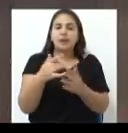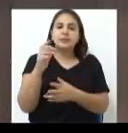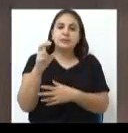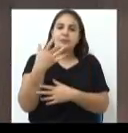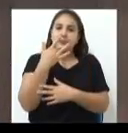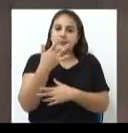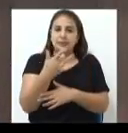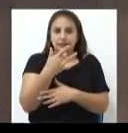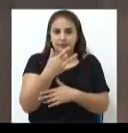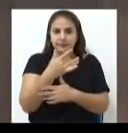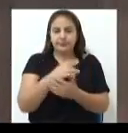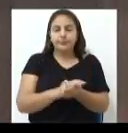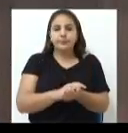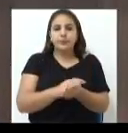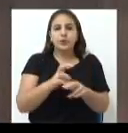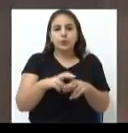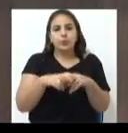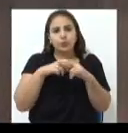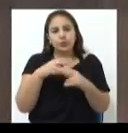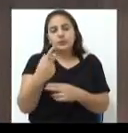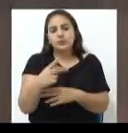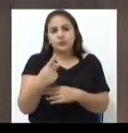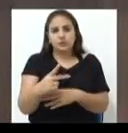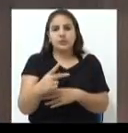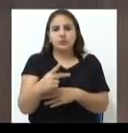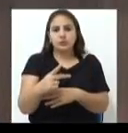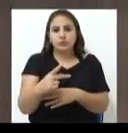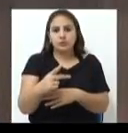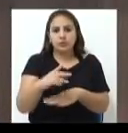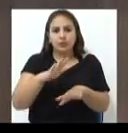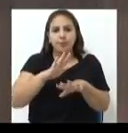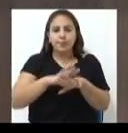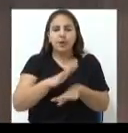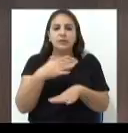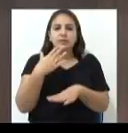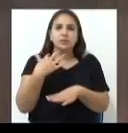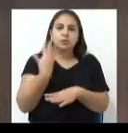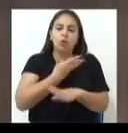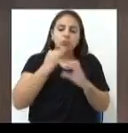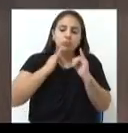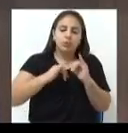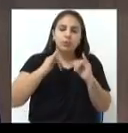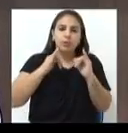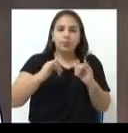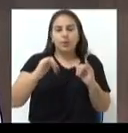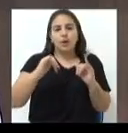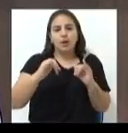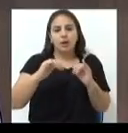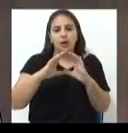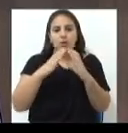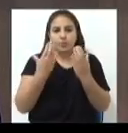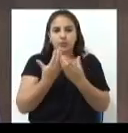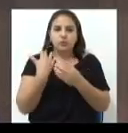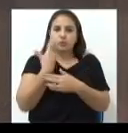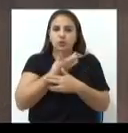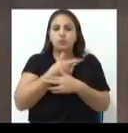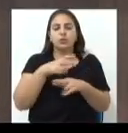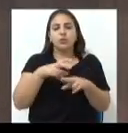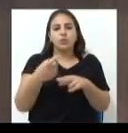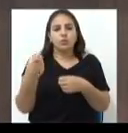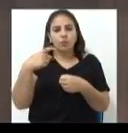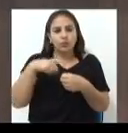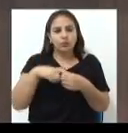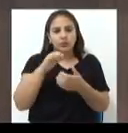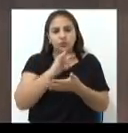horas da tarde, né? Então, isso também fica com o intuito de nós comunicarmos à comunidade de Passo Fundo que estaremos retornando às